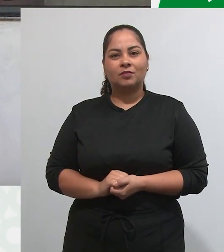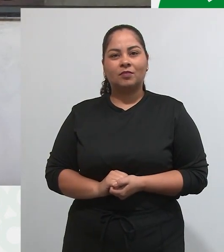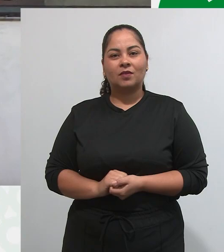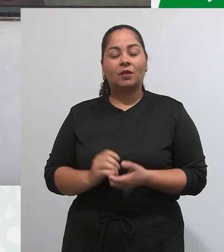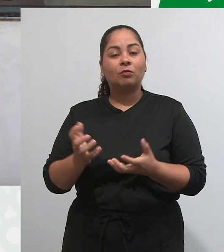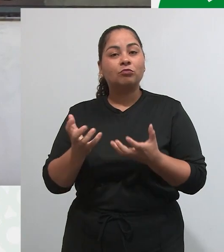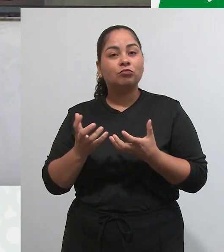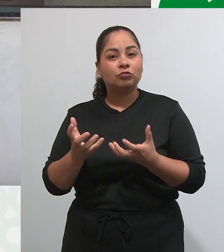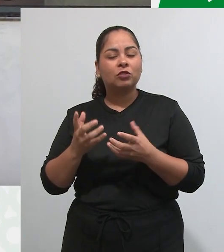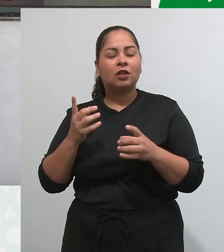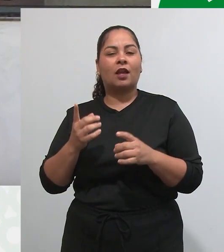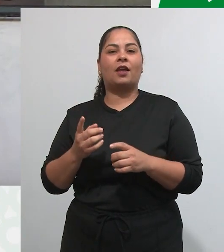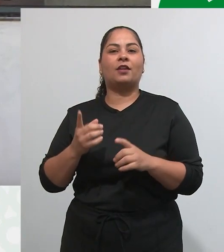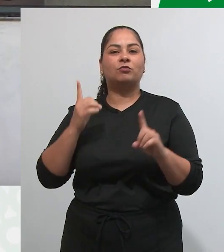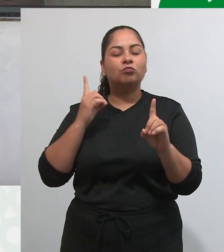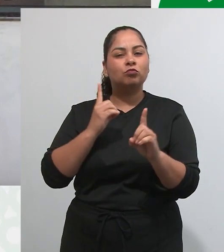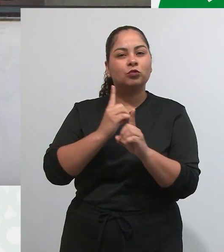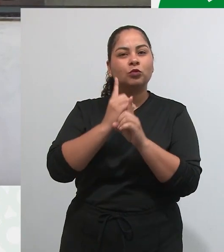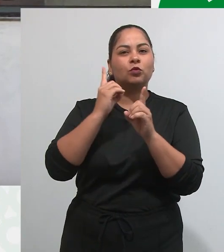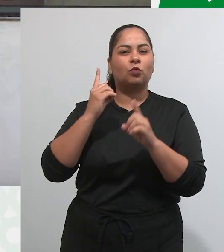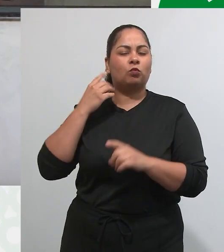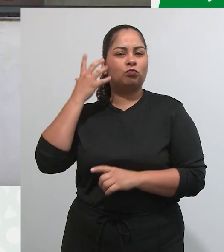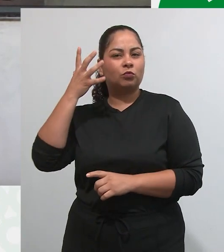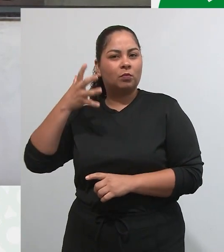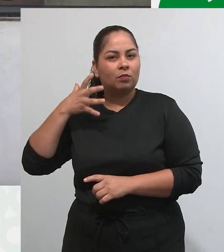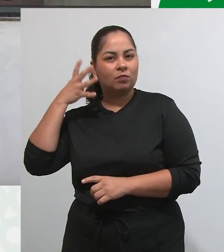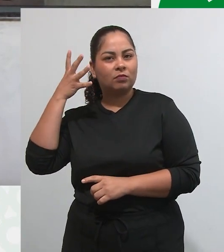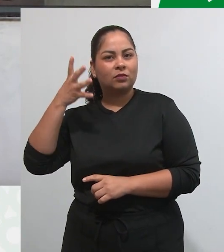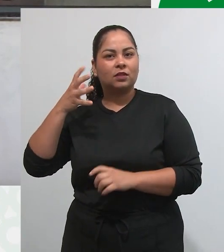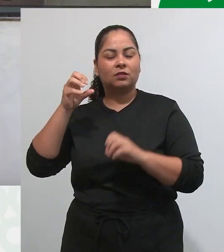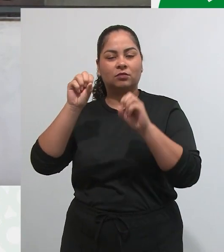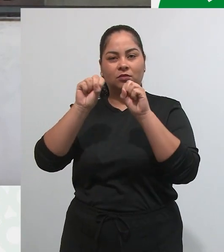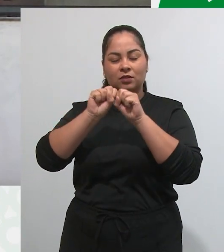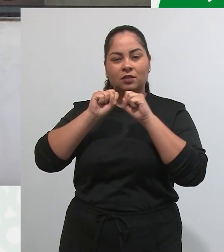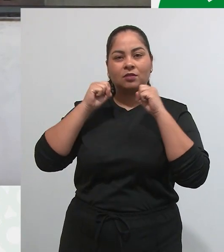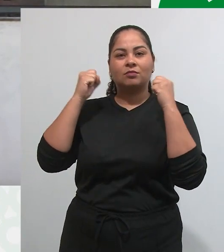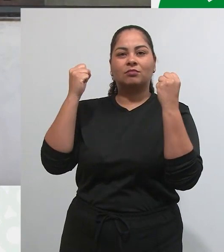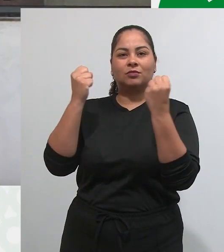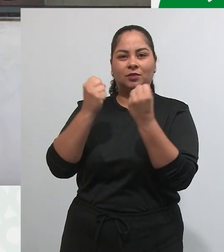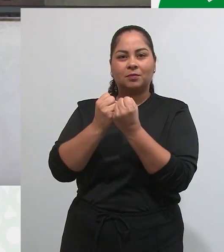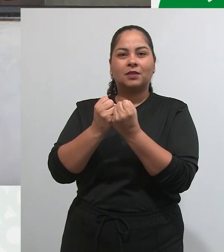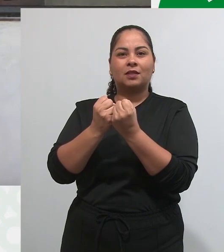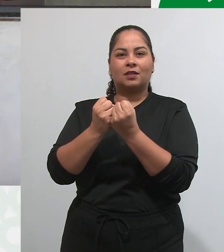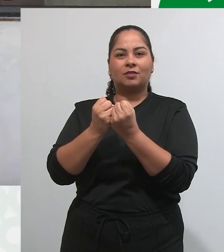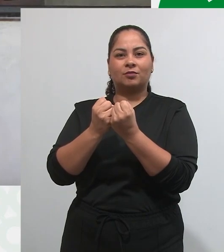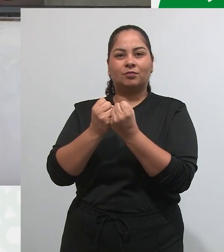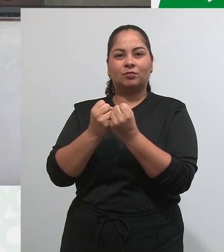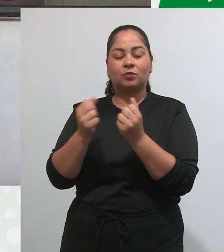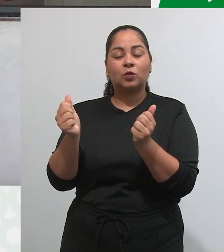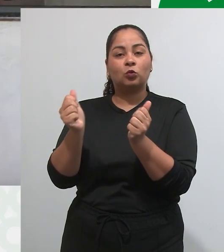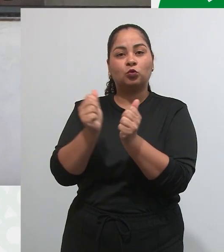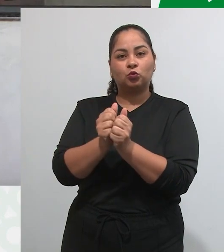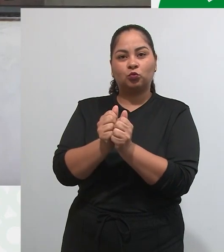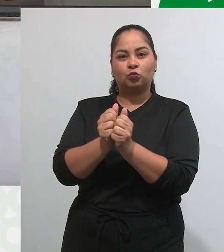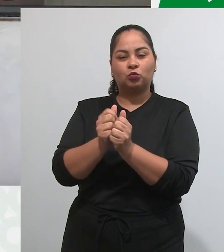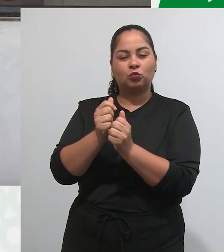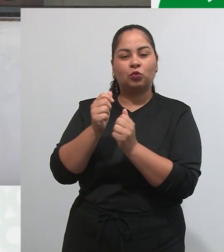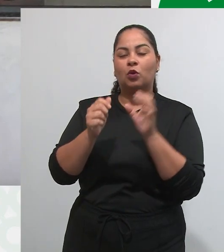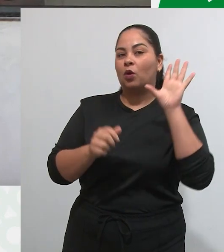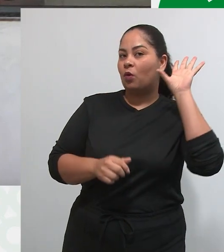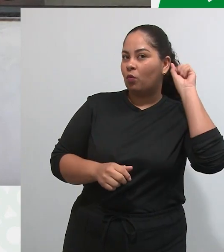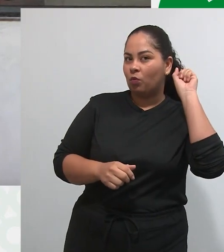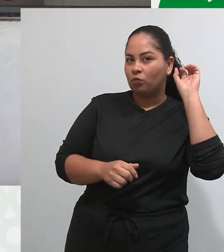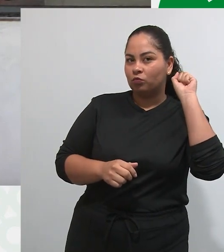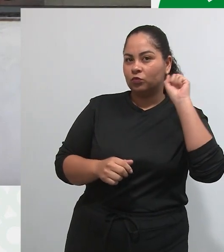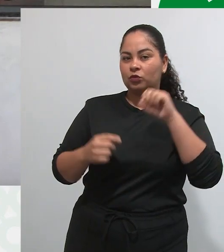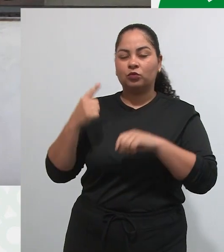falta daqueles encontros que nós tínhamos, das palestras, do seminário, que tinha ouvinte com surdo